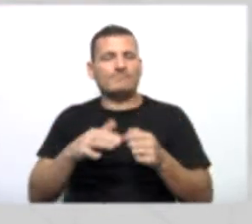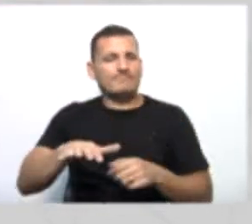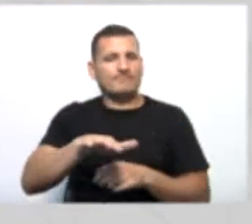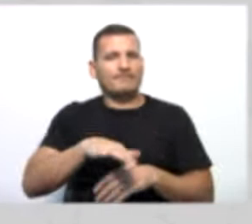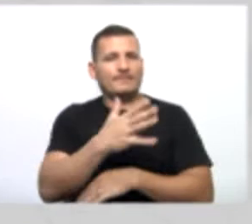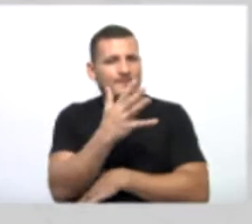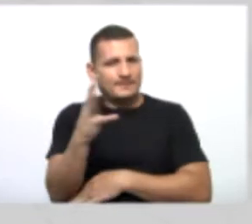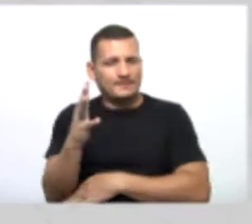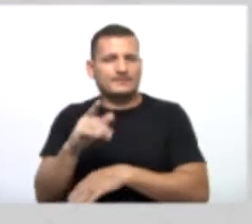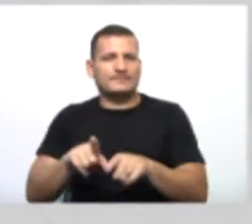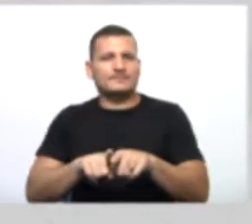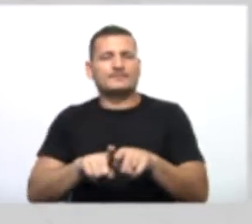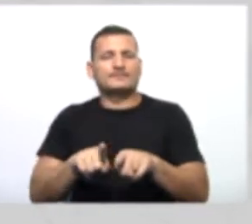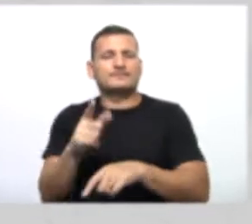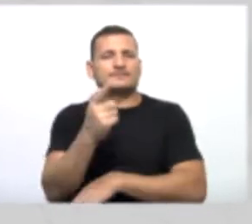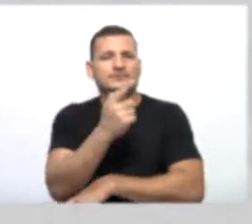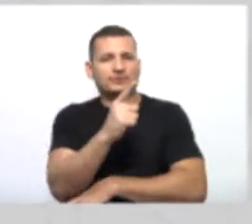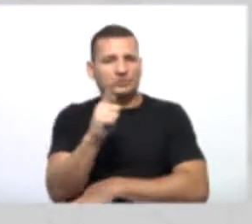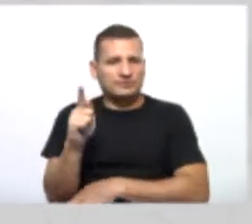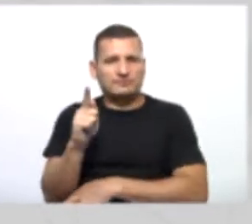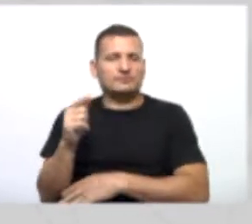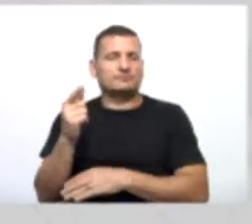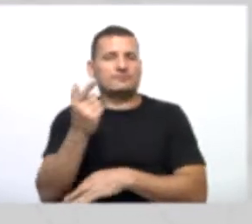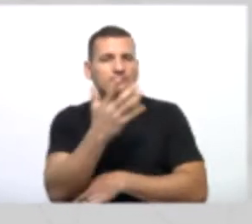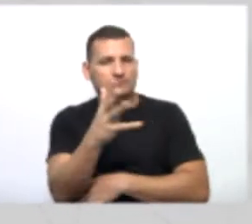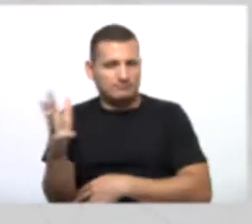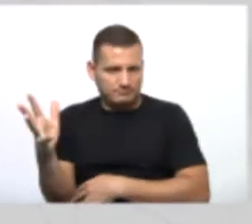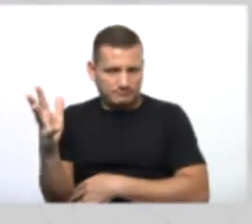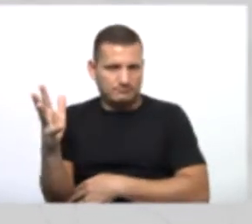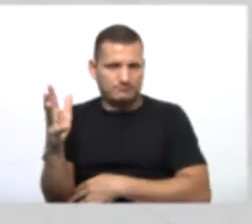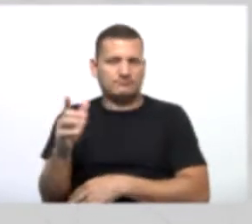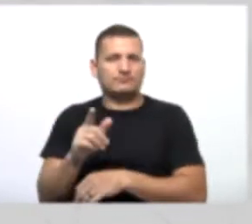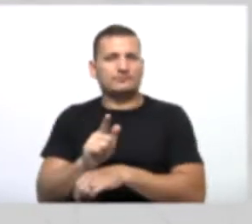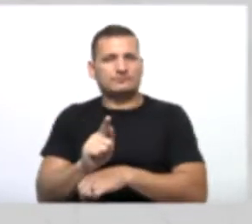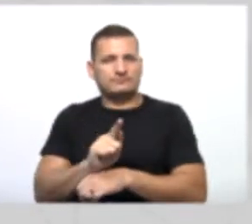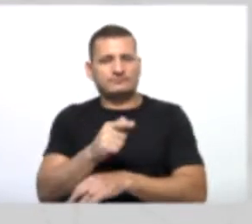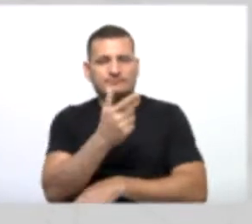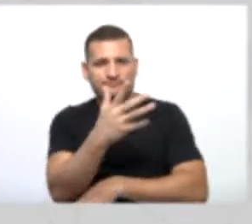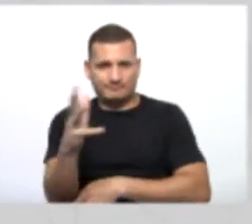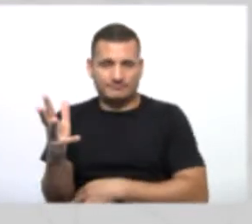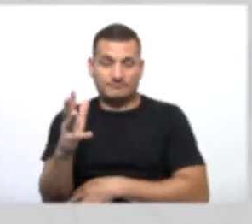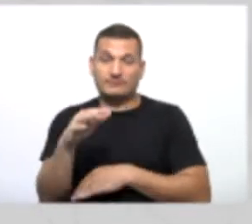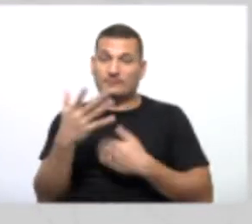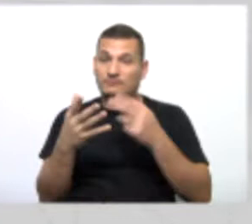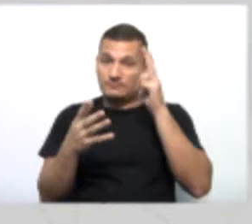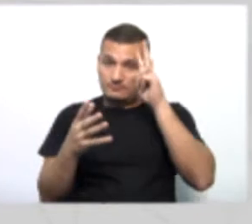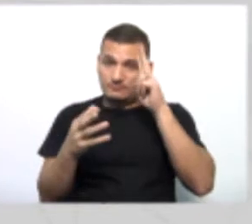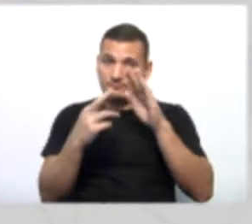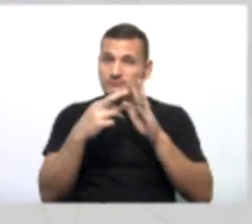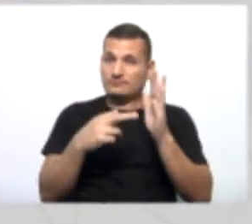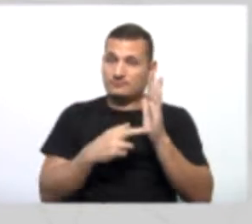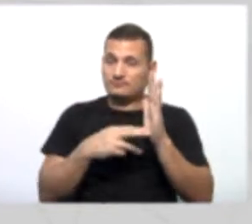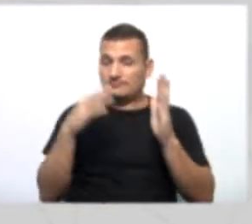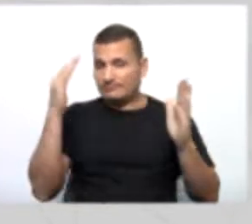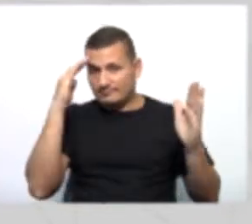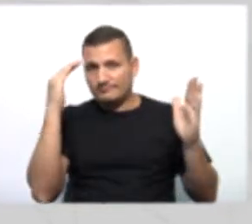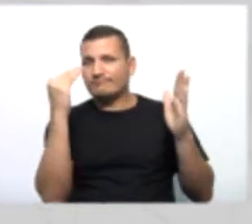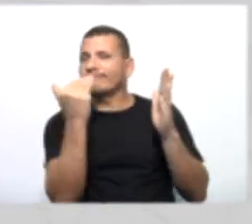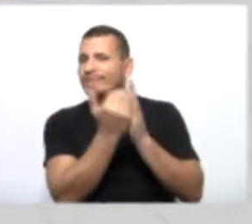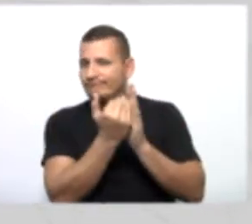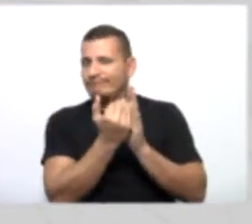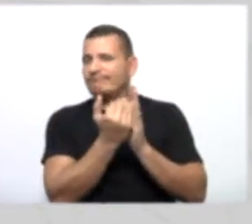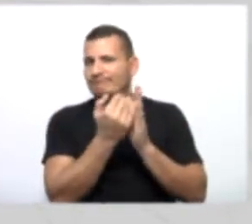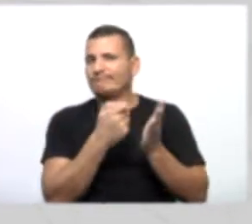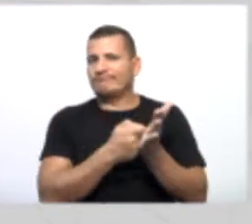e gerenciamento ambiental. E lembre-se, regras são feitas para serem cumpridas, isso em todas